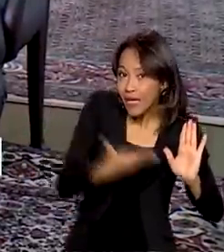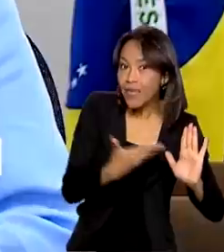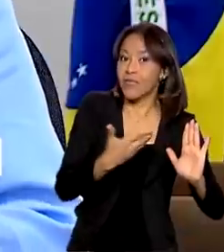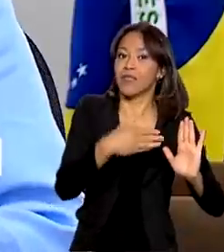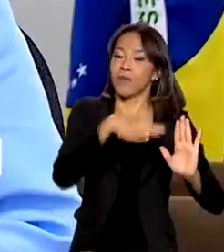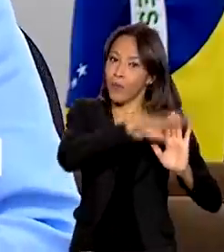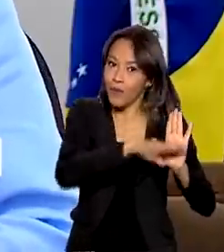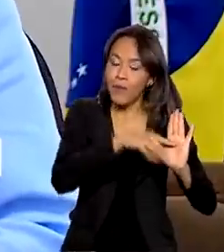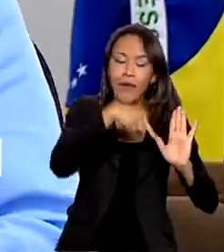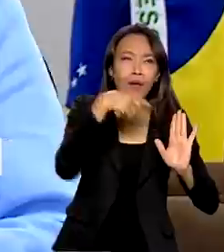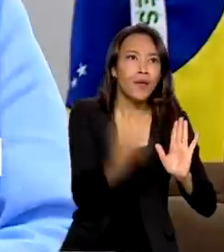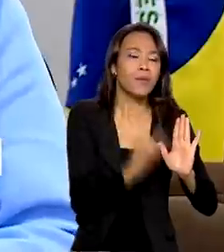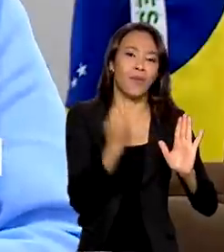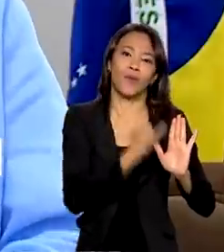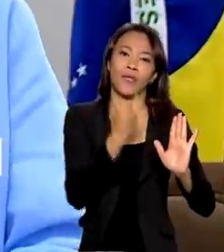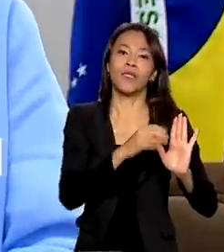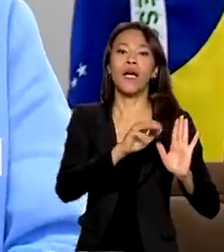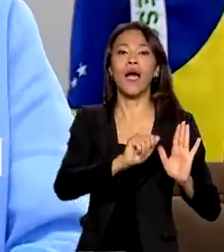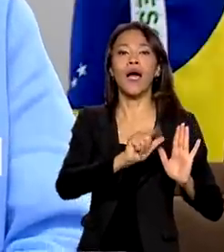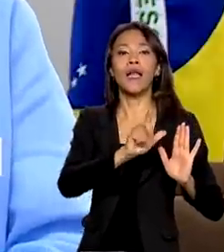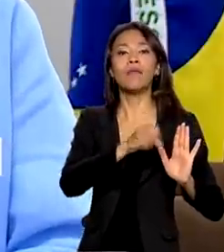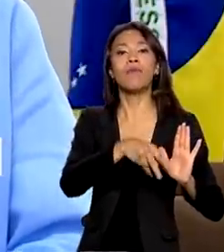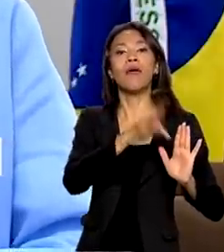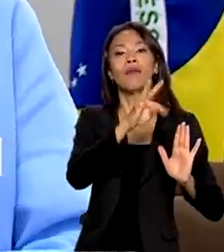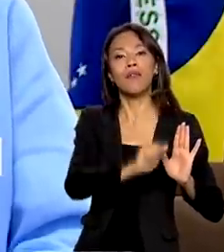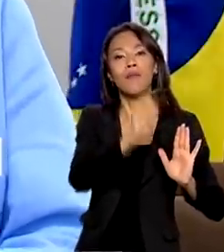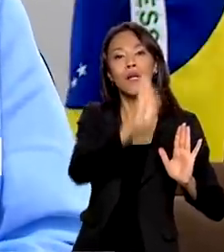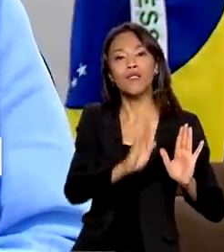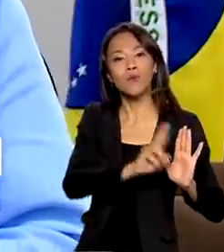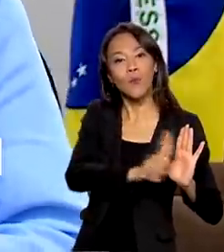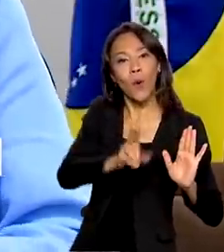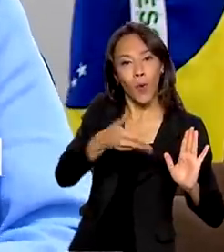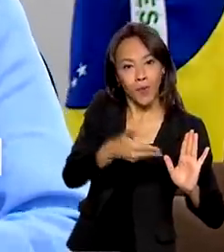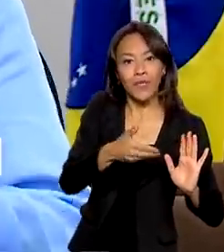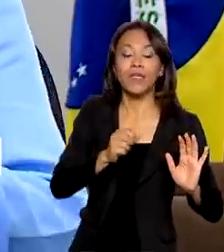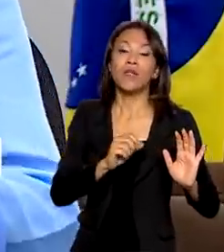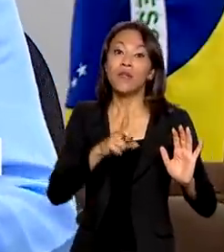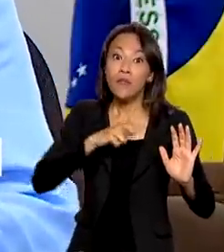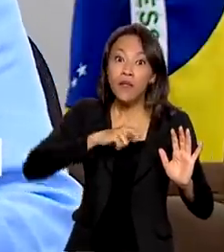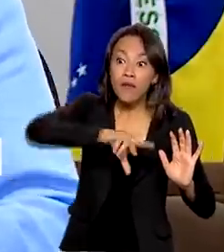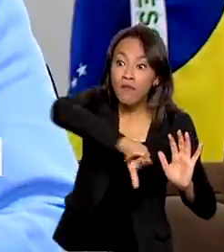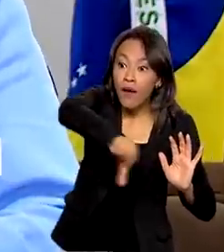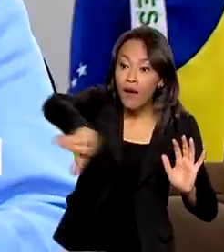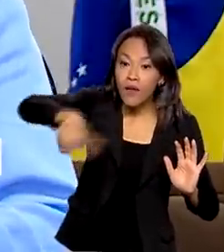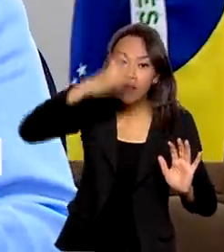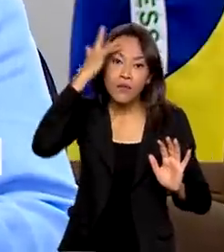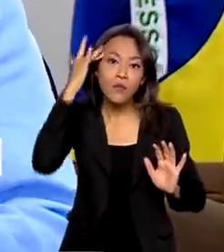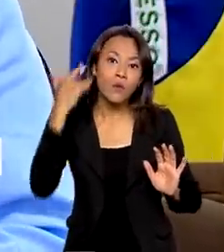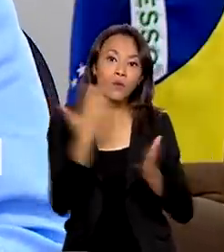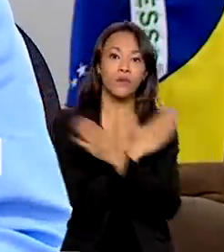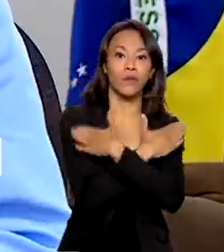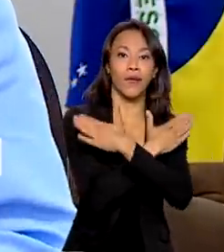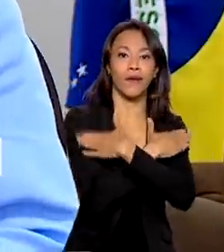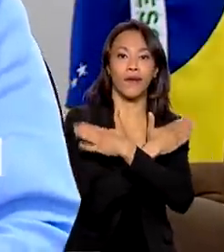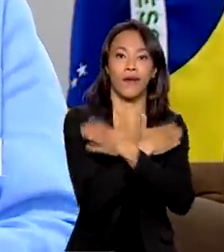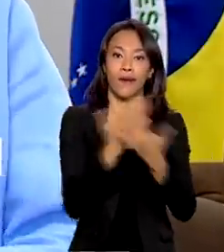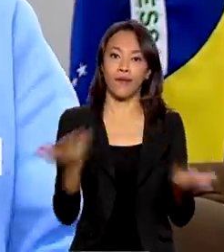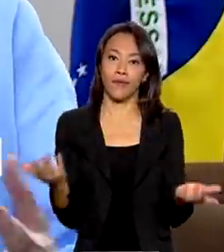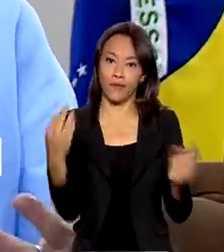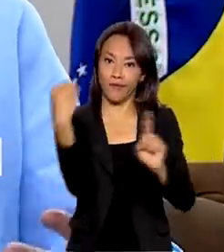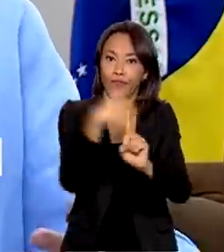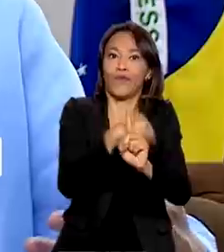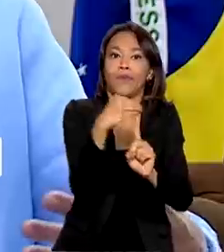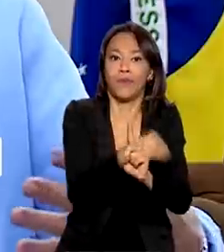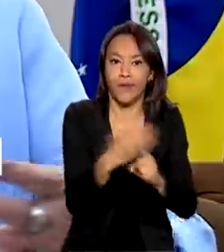é nesse Principalmente nesse momento que nós vivemos que nós temos muita gente desempregada na vulnerabilidade